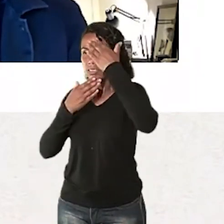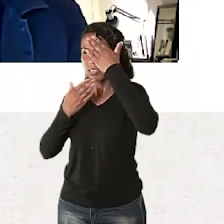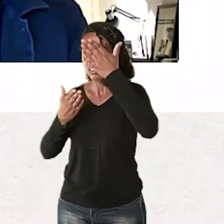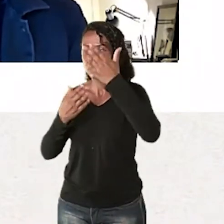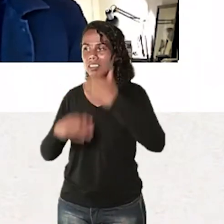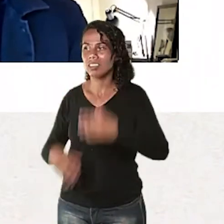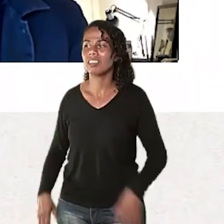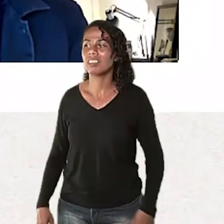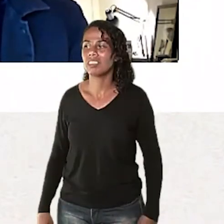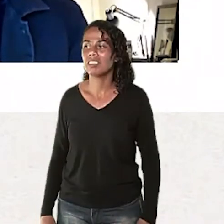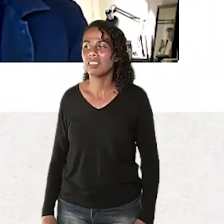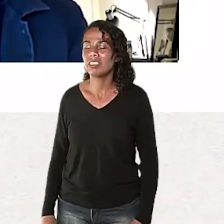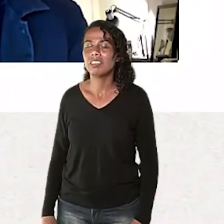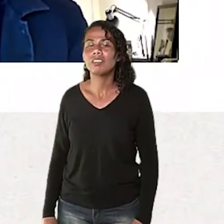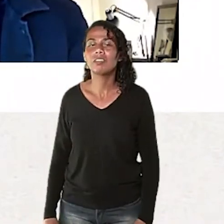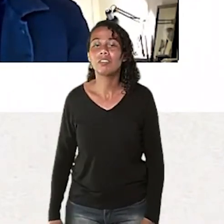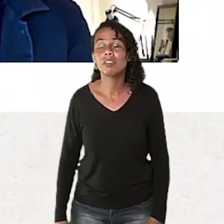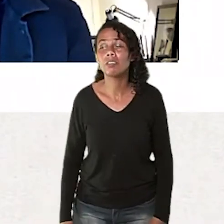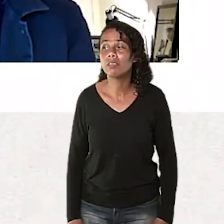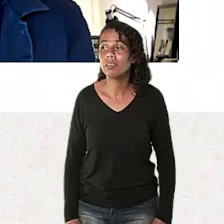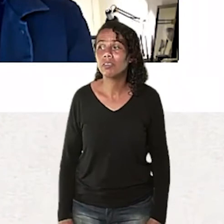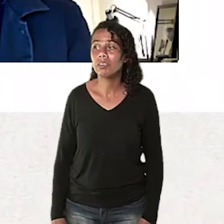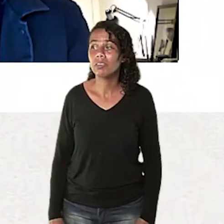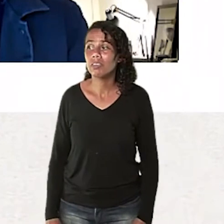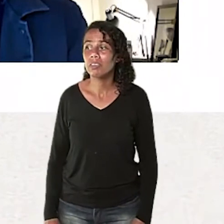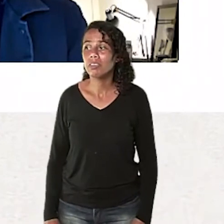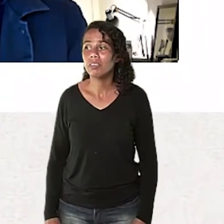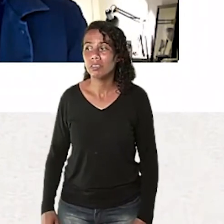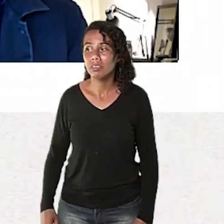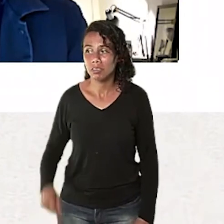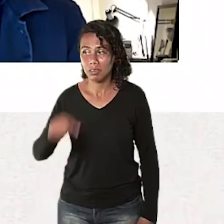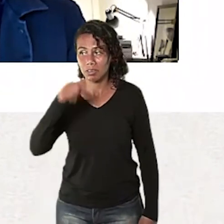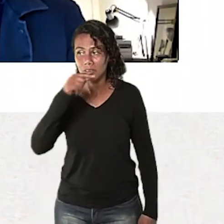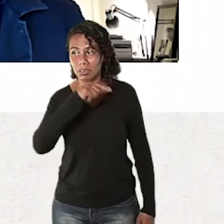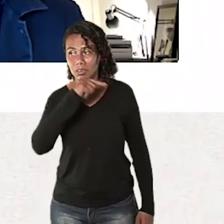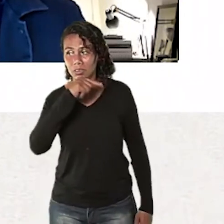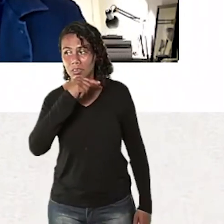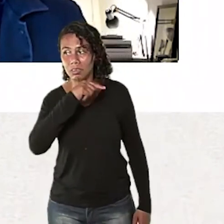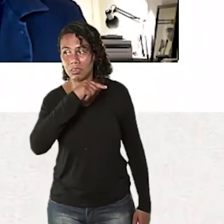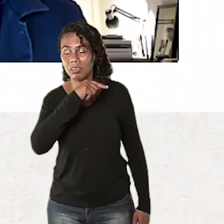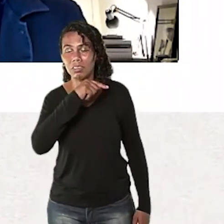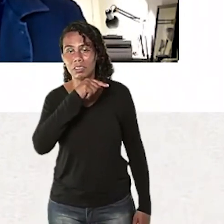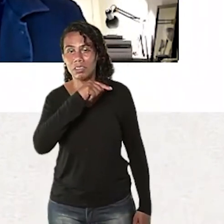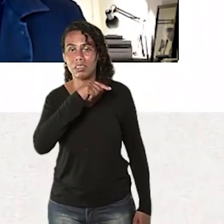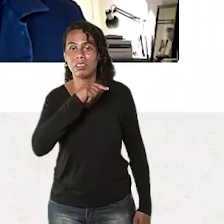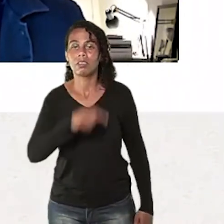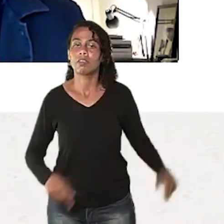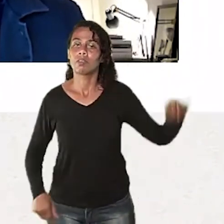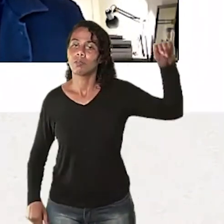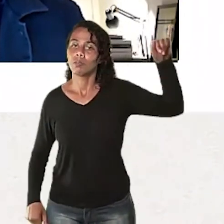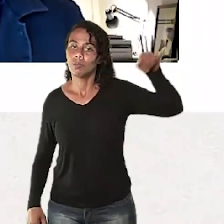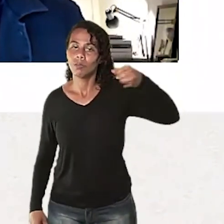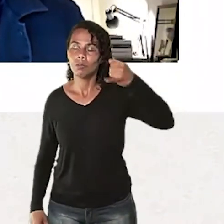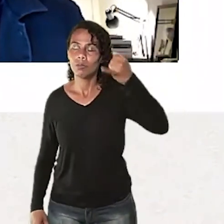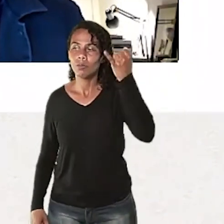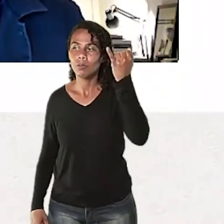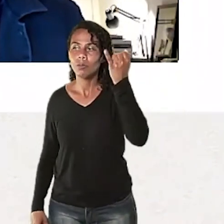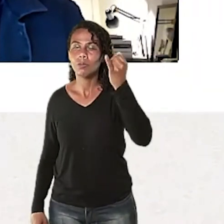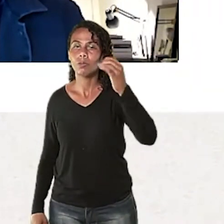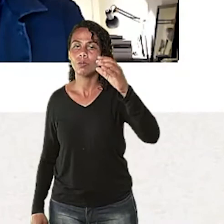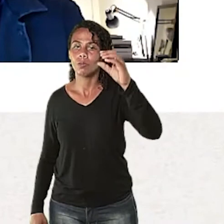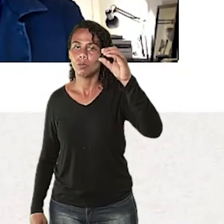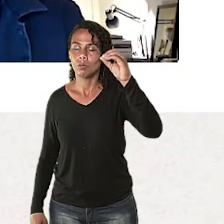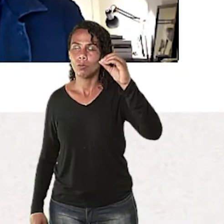Trícia, fala, por favor, o nome João Paulo Cuenca em Libras. A intérprete